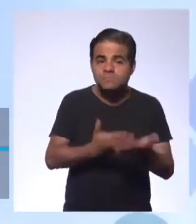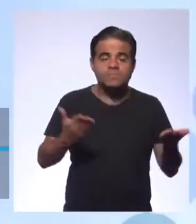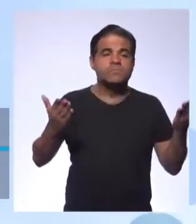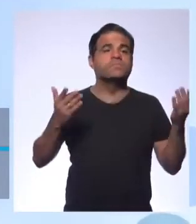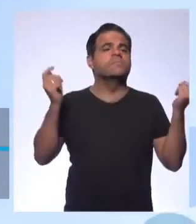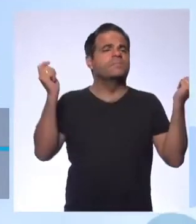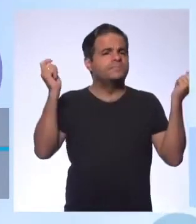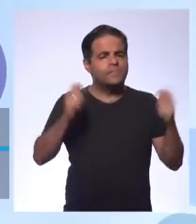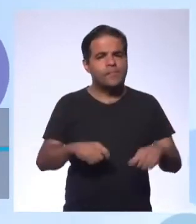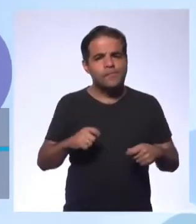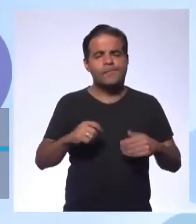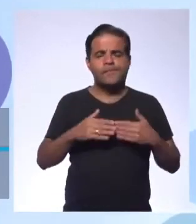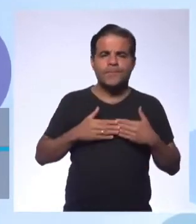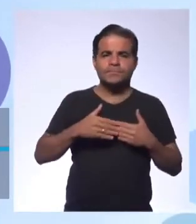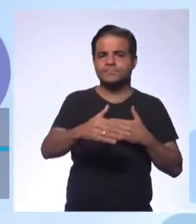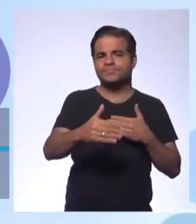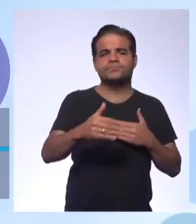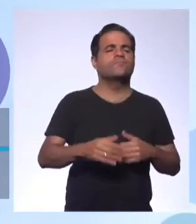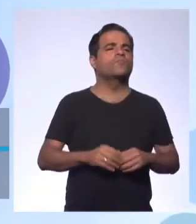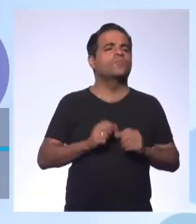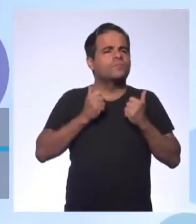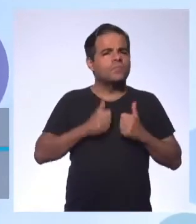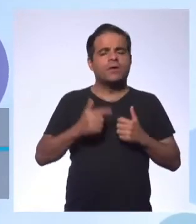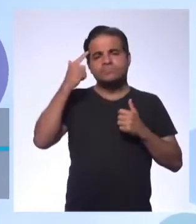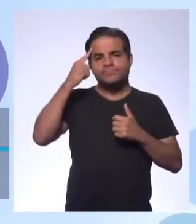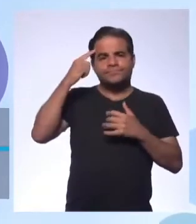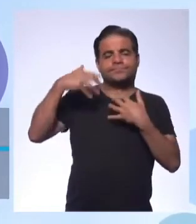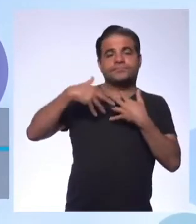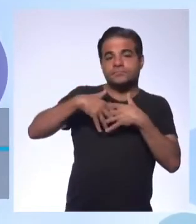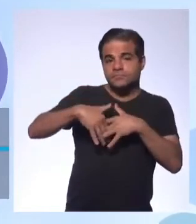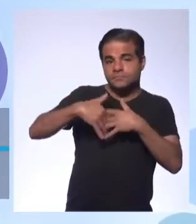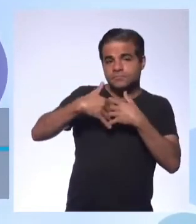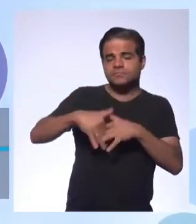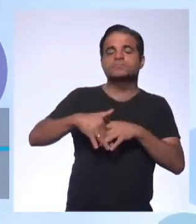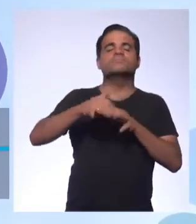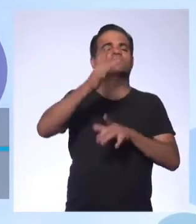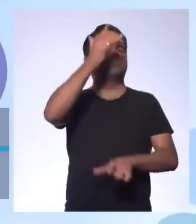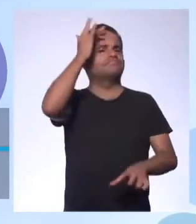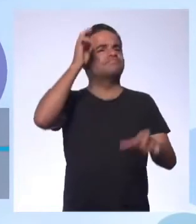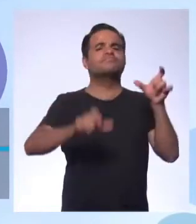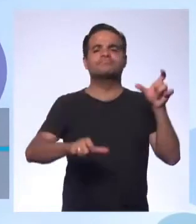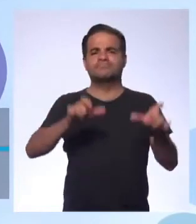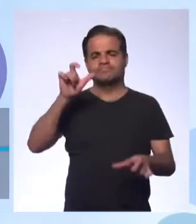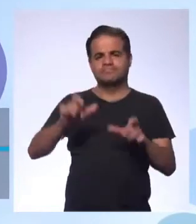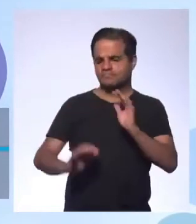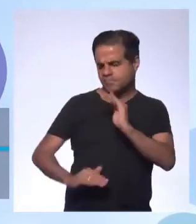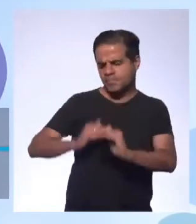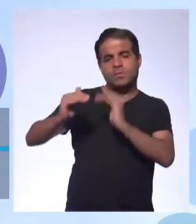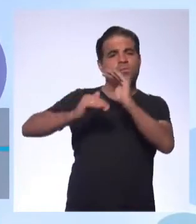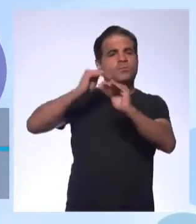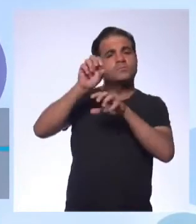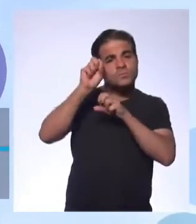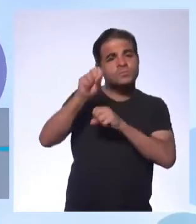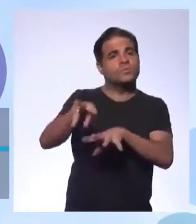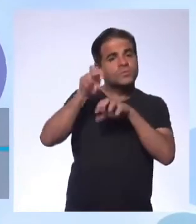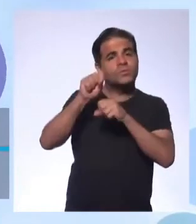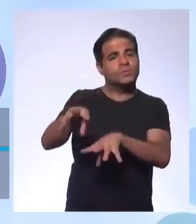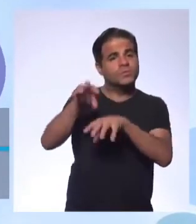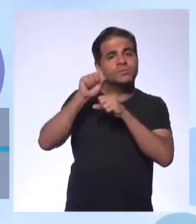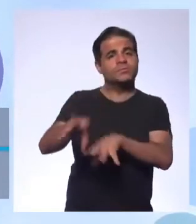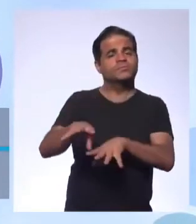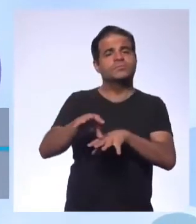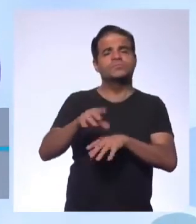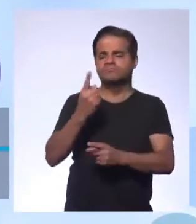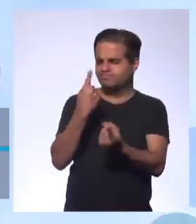que possam aí fazer uma plena conscientização das pessoas, um desenvolvimento de educação